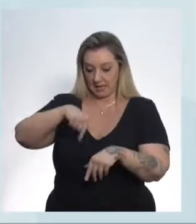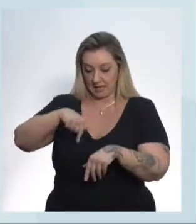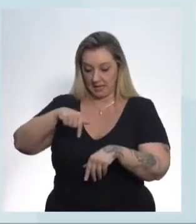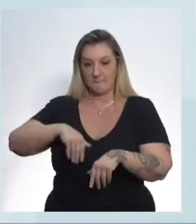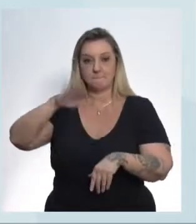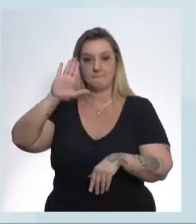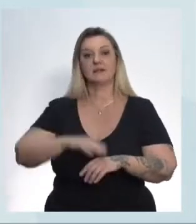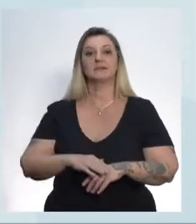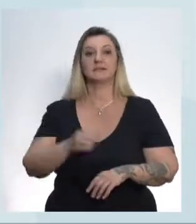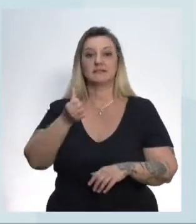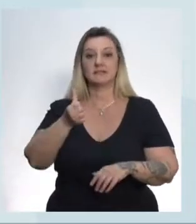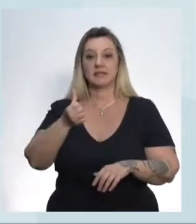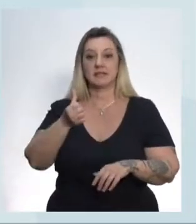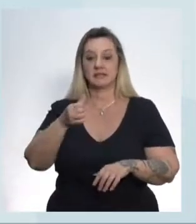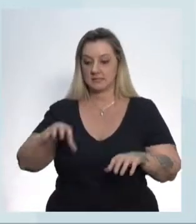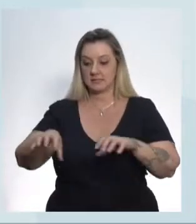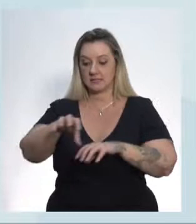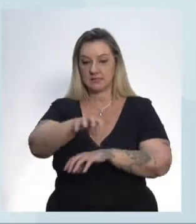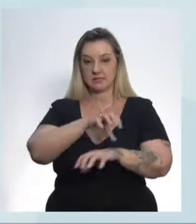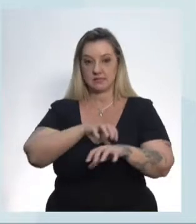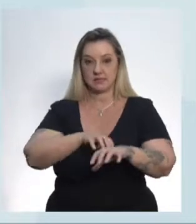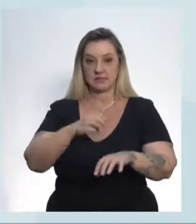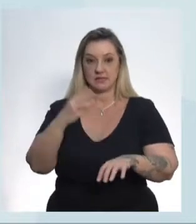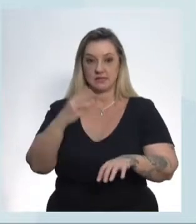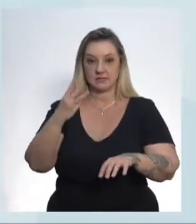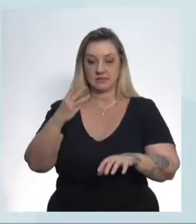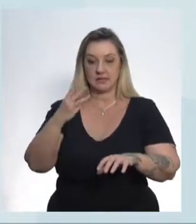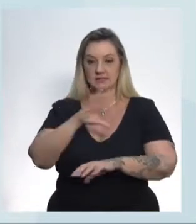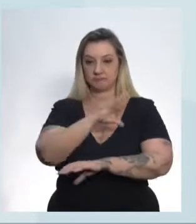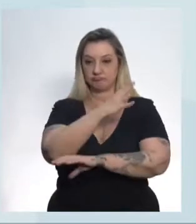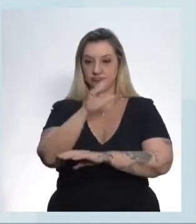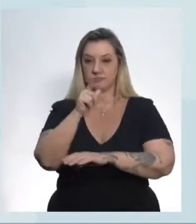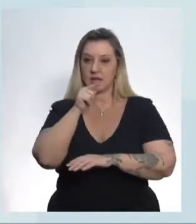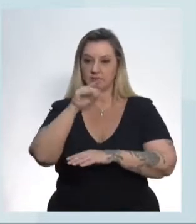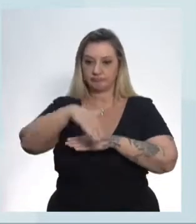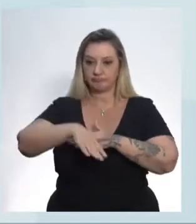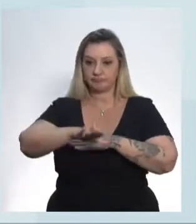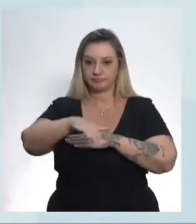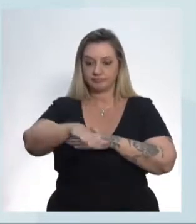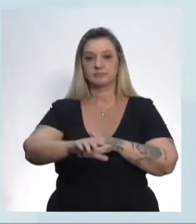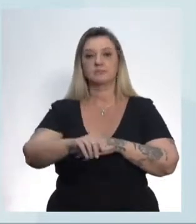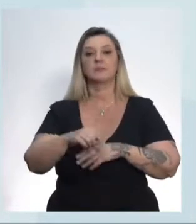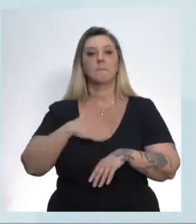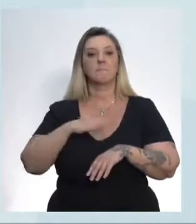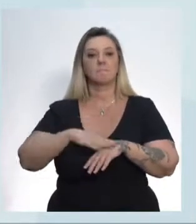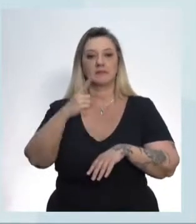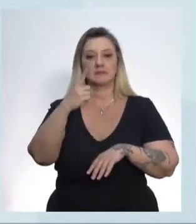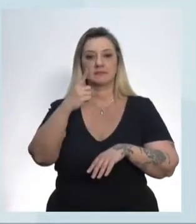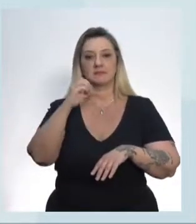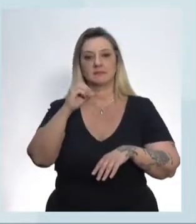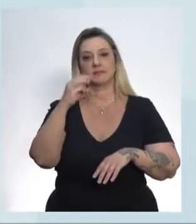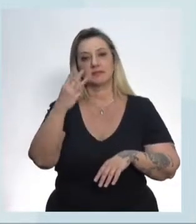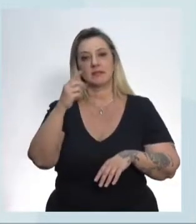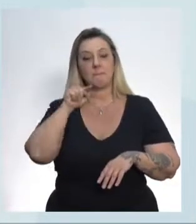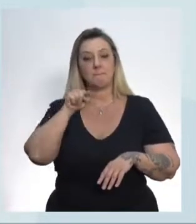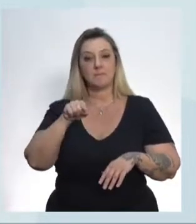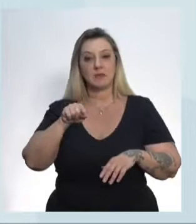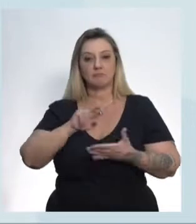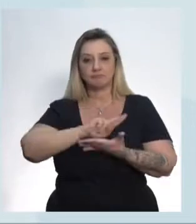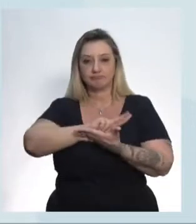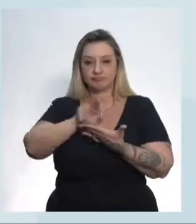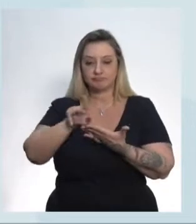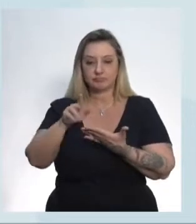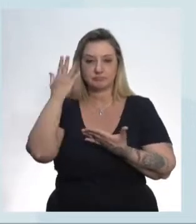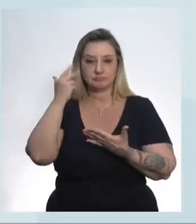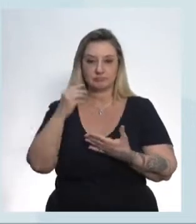São 6 biomas terrestres e 3 grandes ecossistemas marinhos. São mais de 103 mil espécies animais